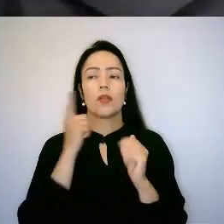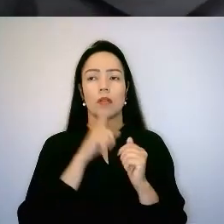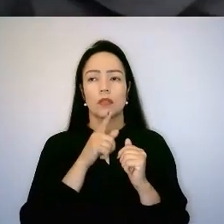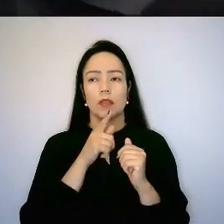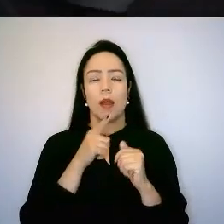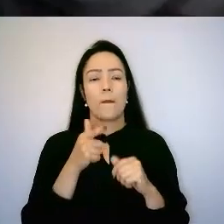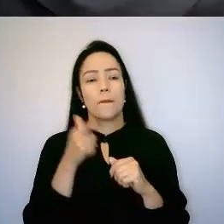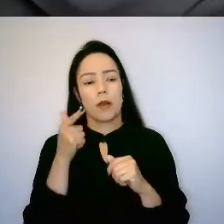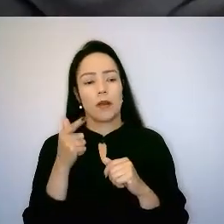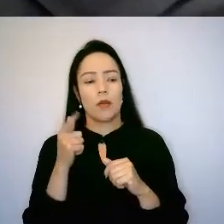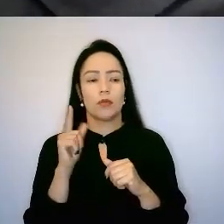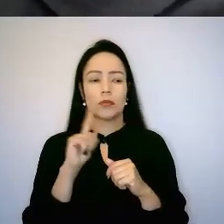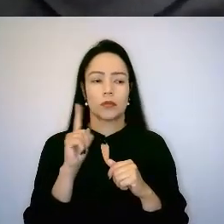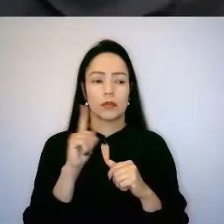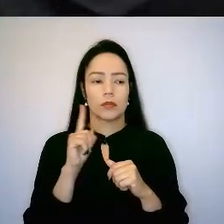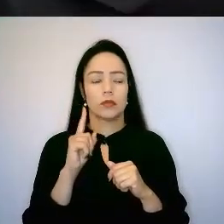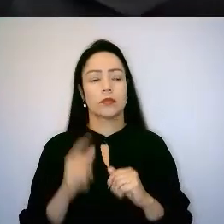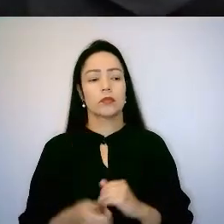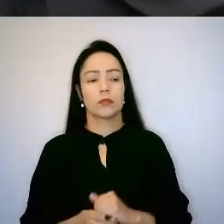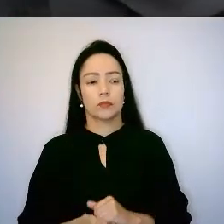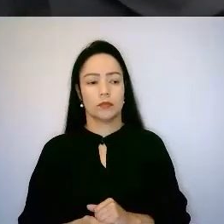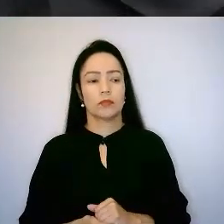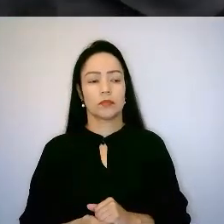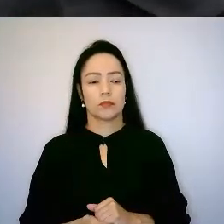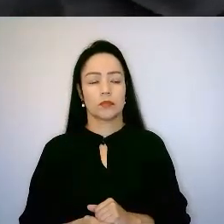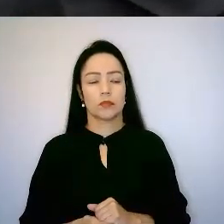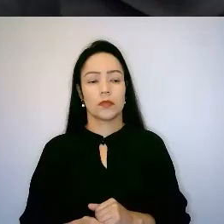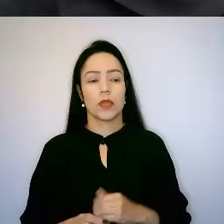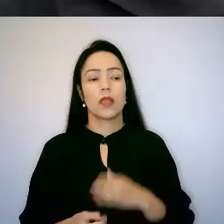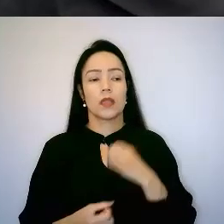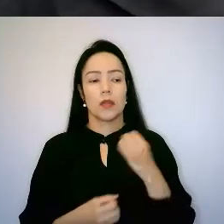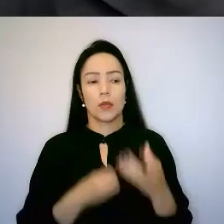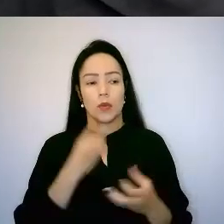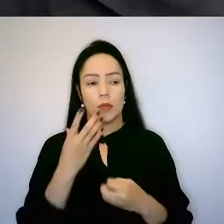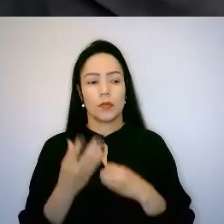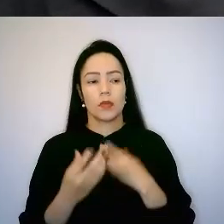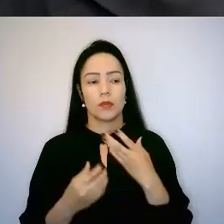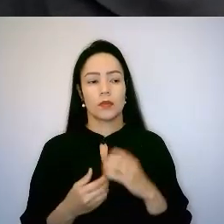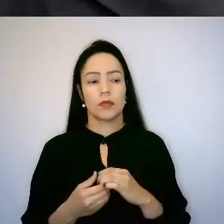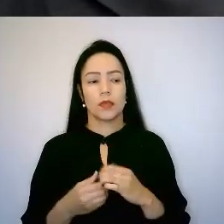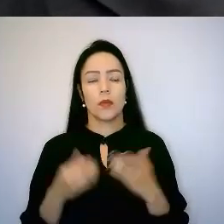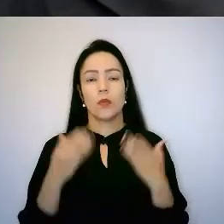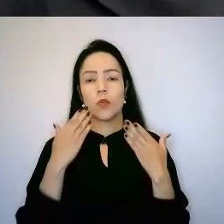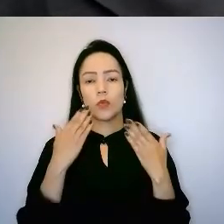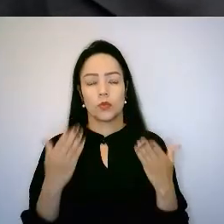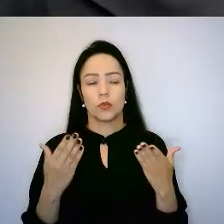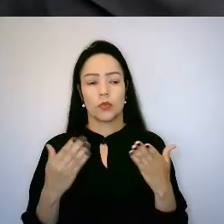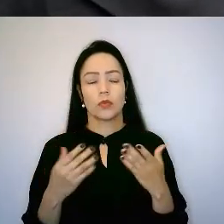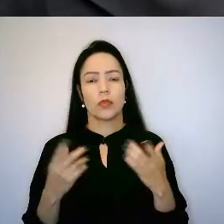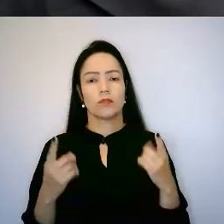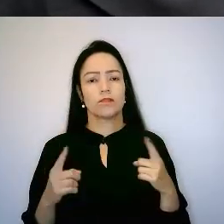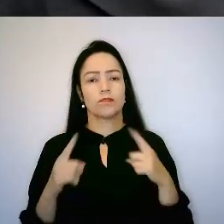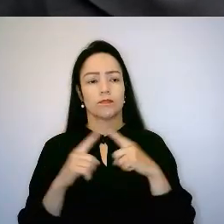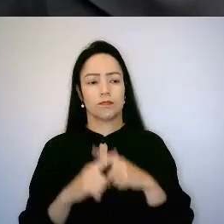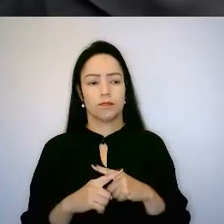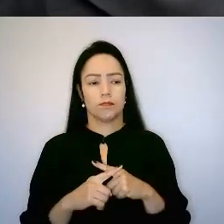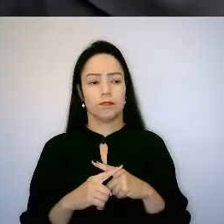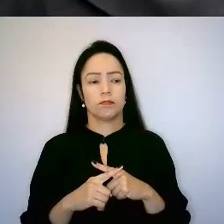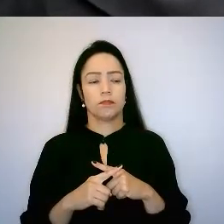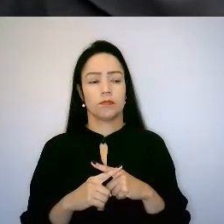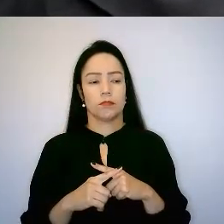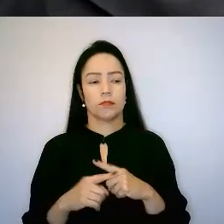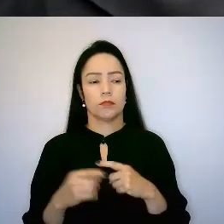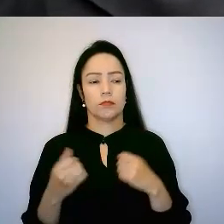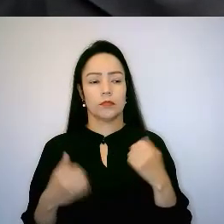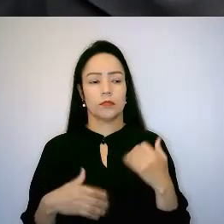não ela em seus depoimentos ela se mostra contraditória e eu faço a transcrição aí no meu